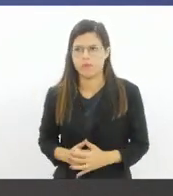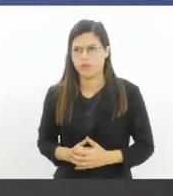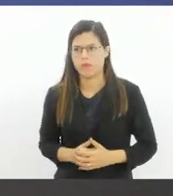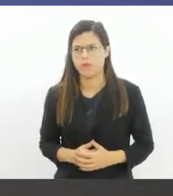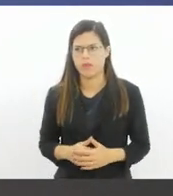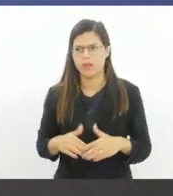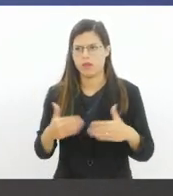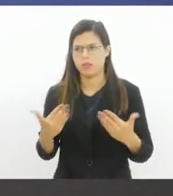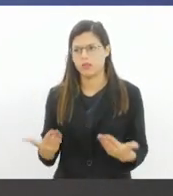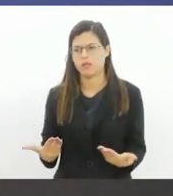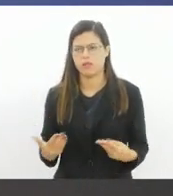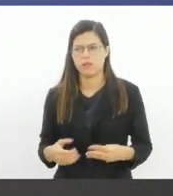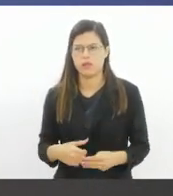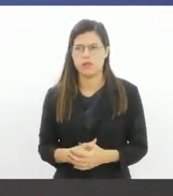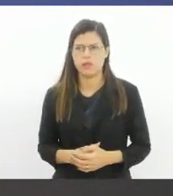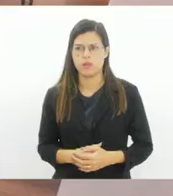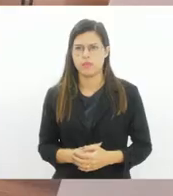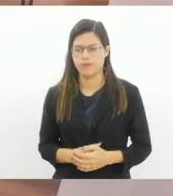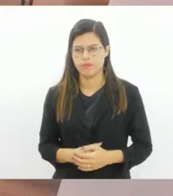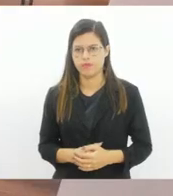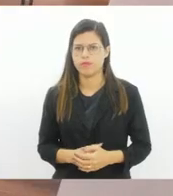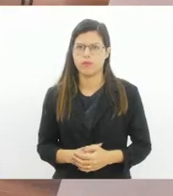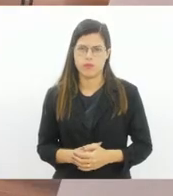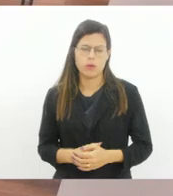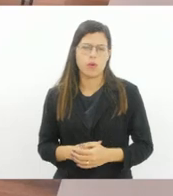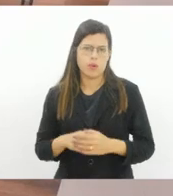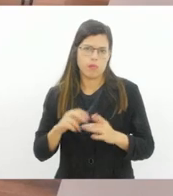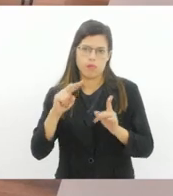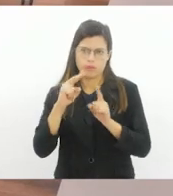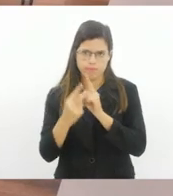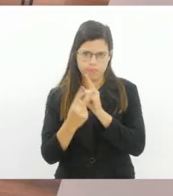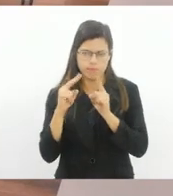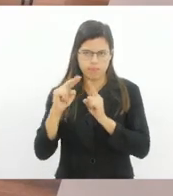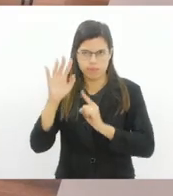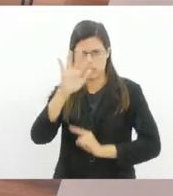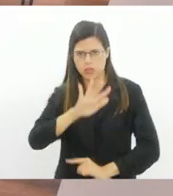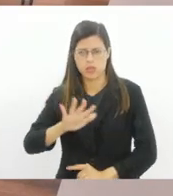Então, eu acho que, enfim, foi um panorama da violência.